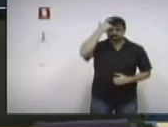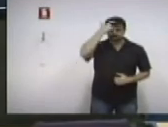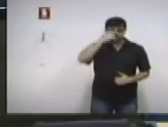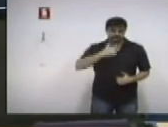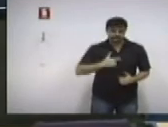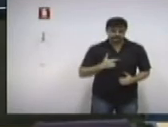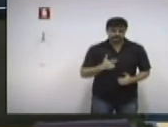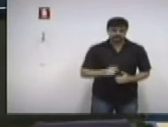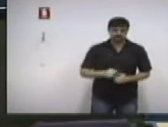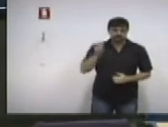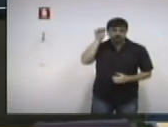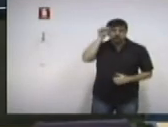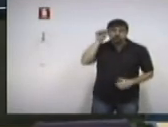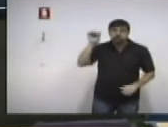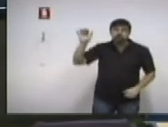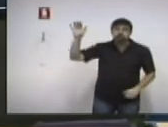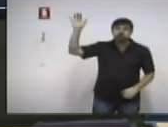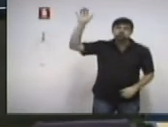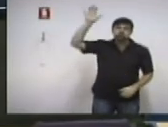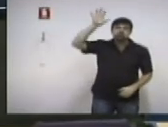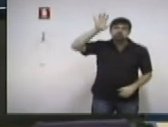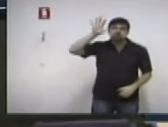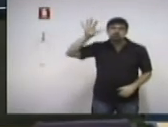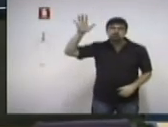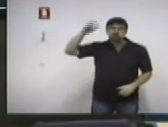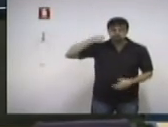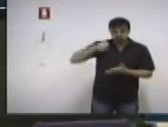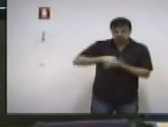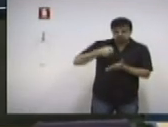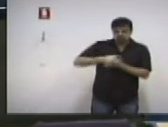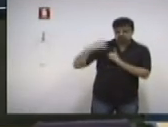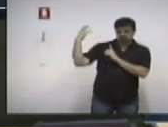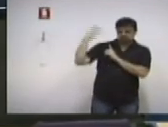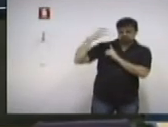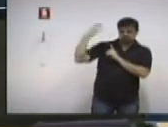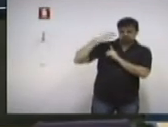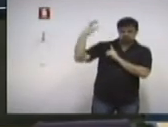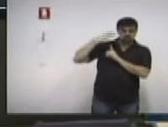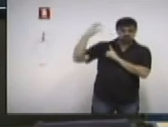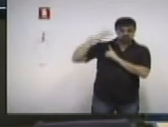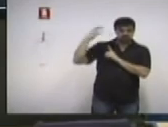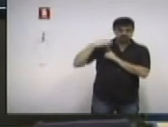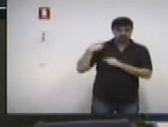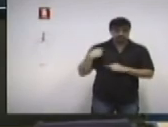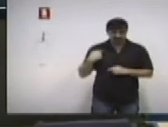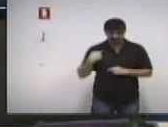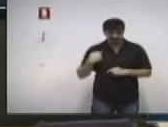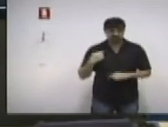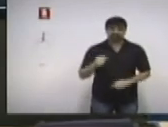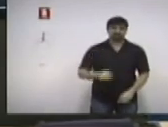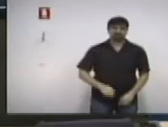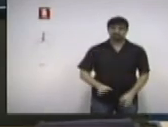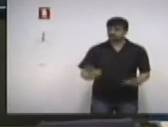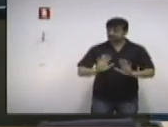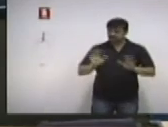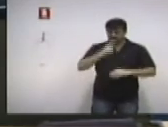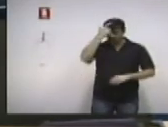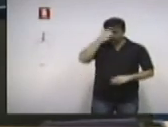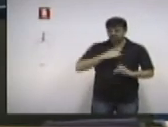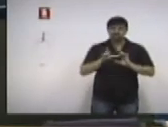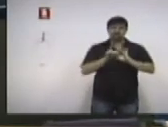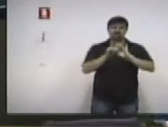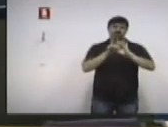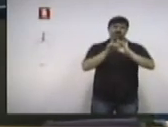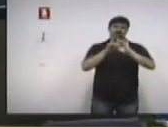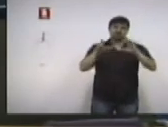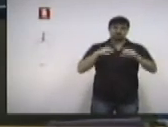Teoricamente a obrigatoriedade de votar de acordo com o grupo nenhum eu quando